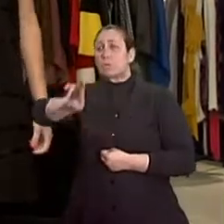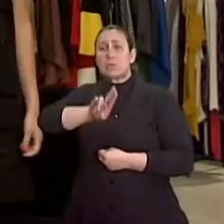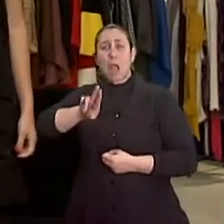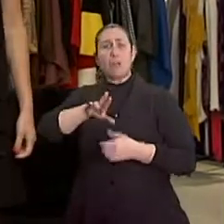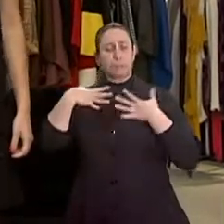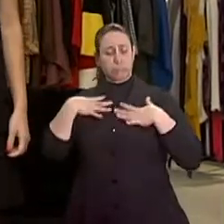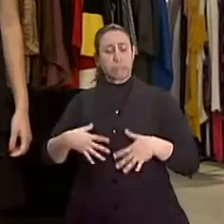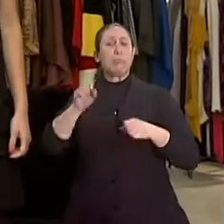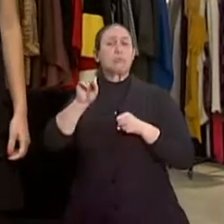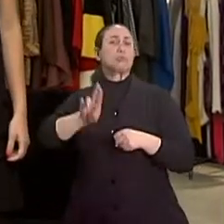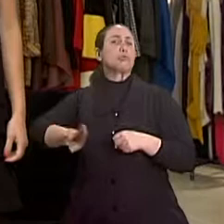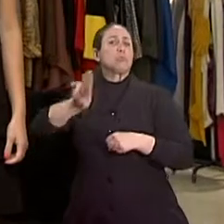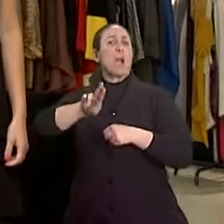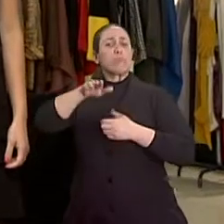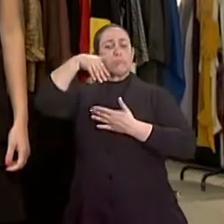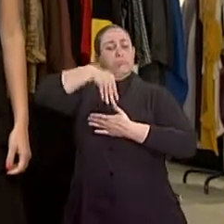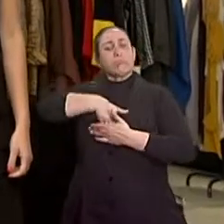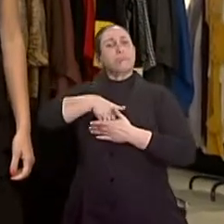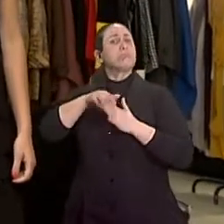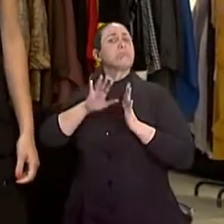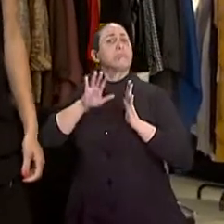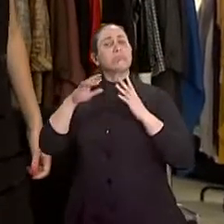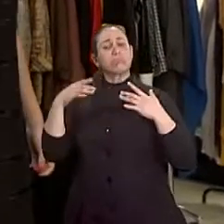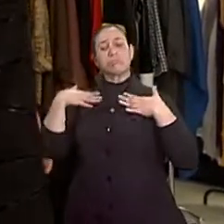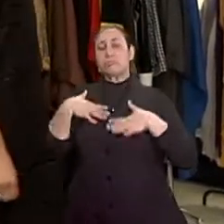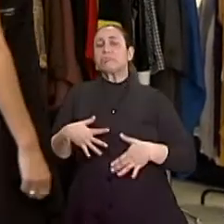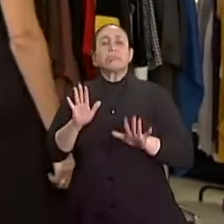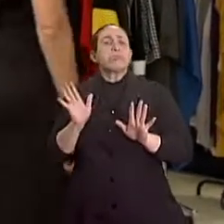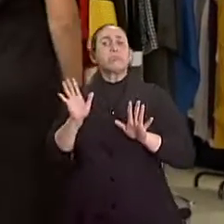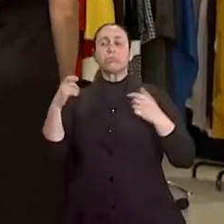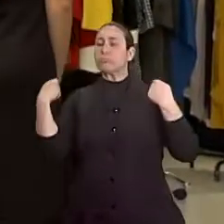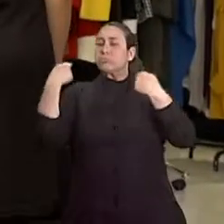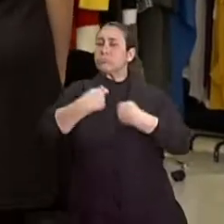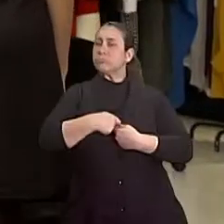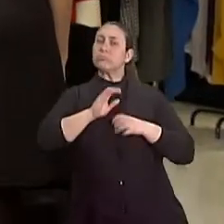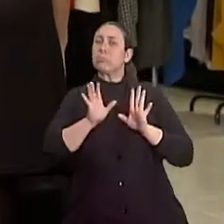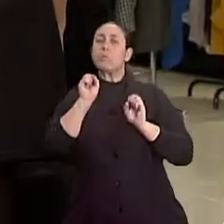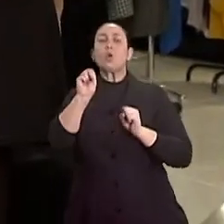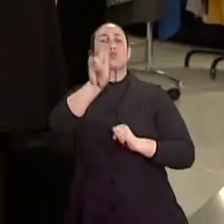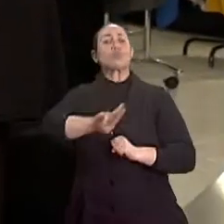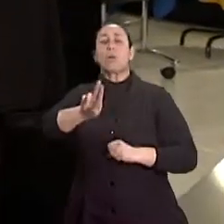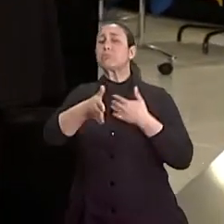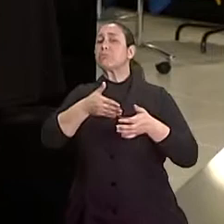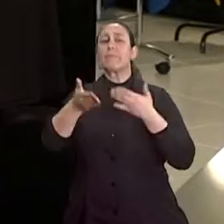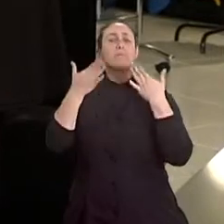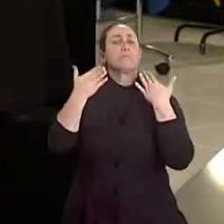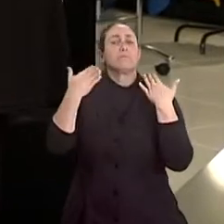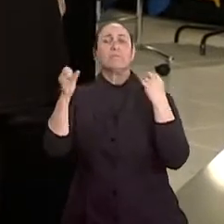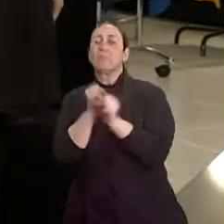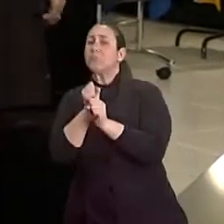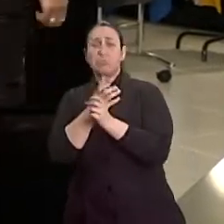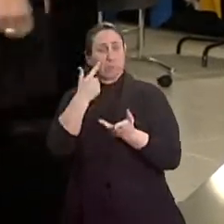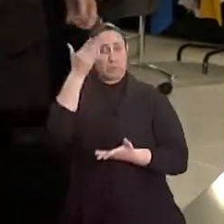uma segunda pele. Então, é um vestido... Quatro estações. Ela usa no verão, usa meia estação e usa até no inverno. E um vestido sem idade? É,